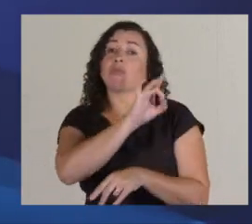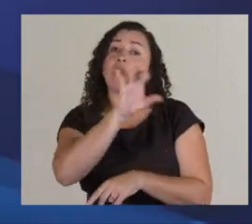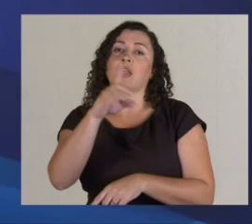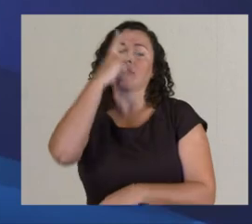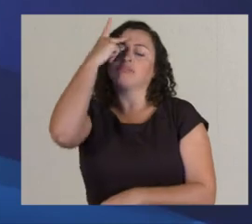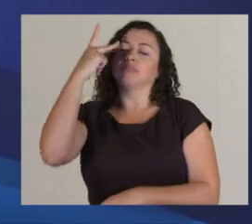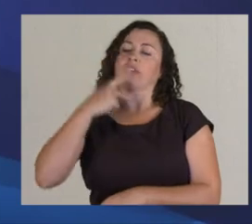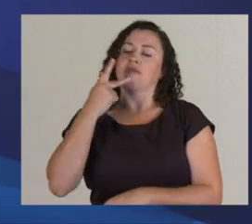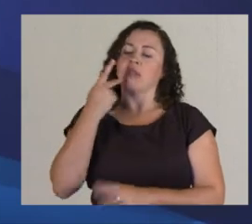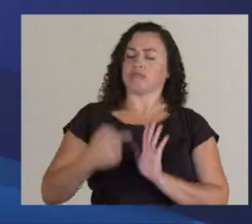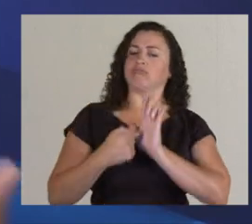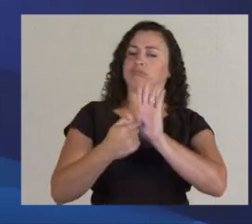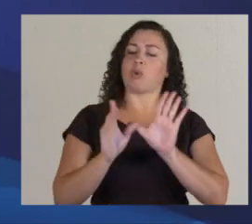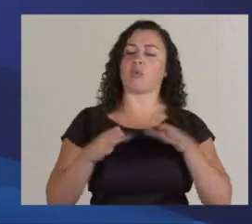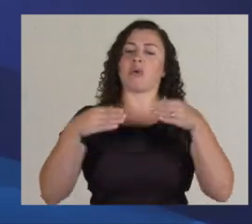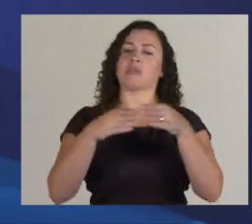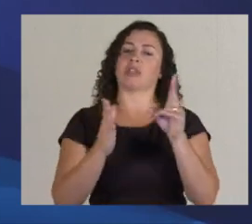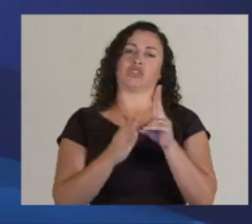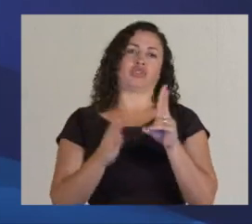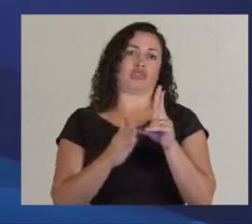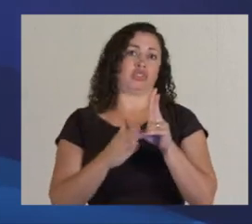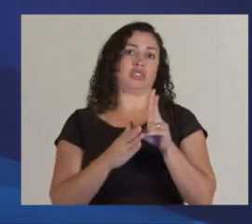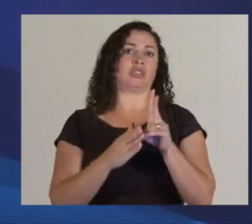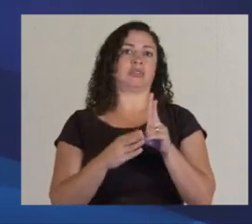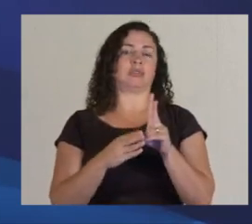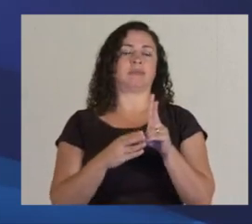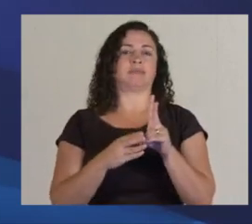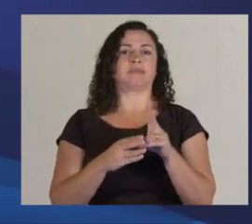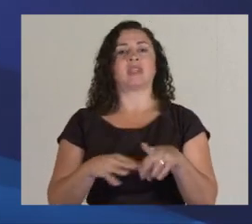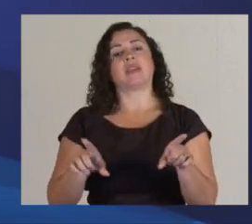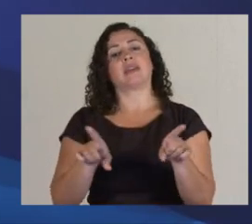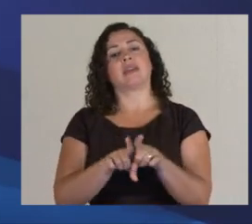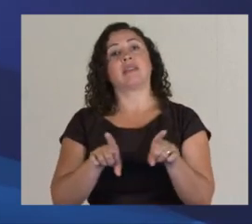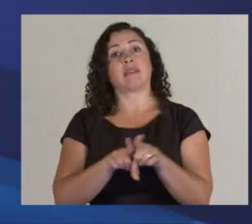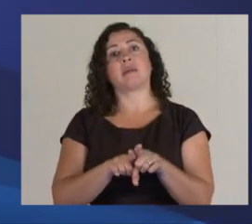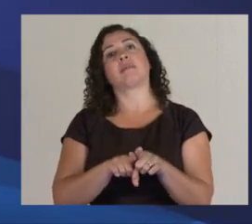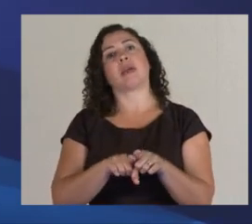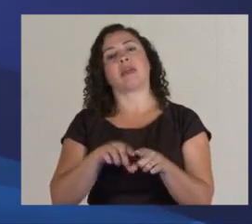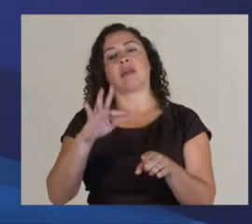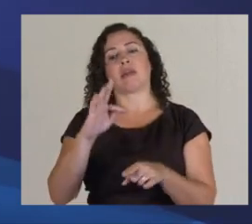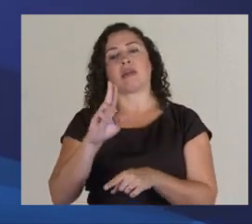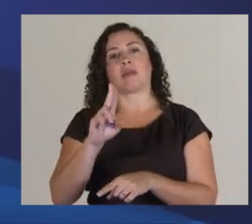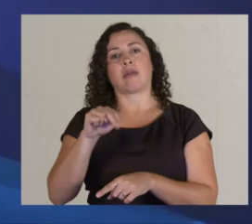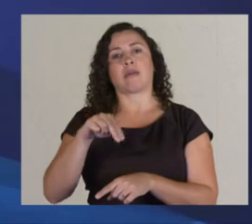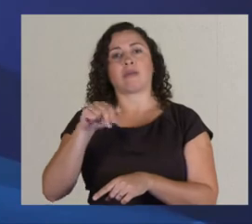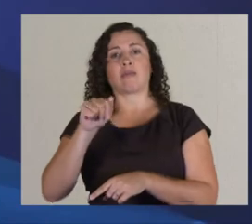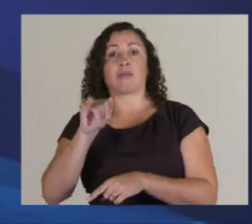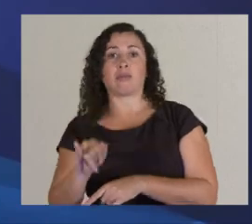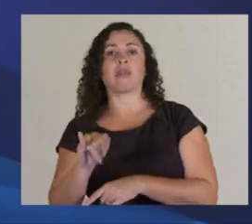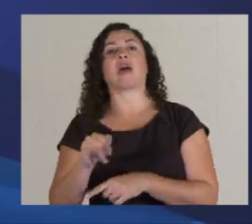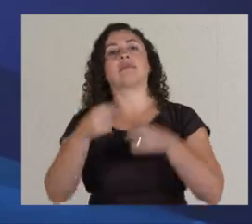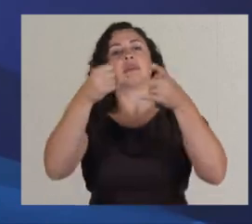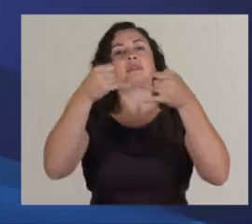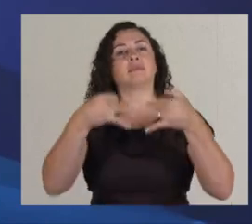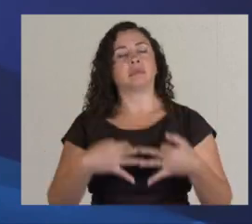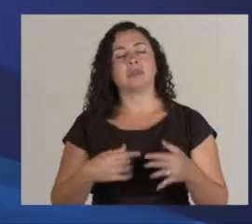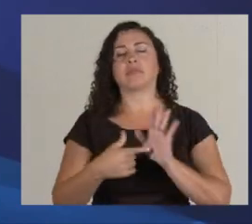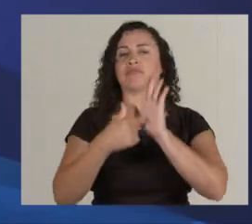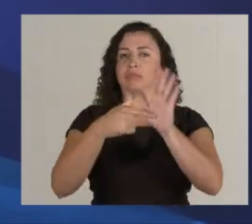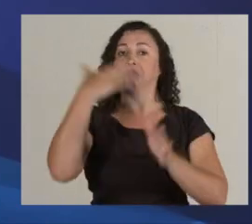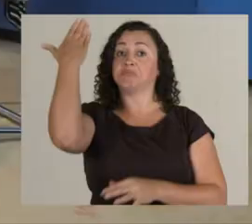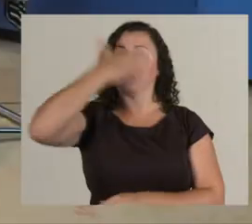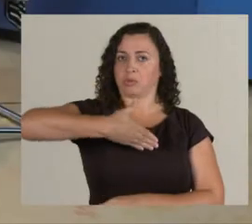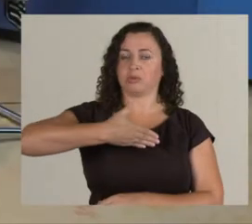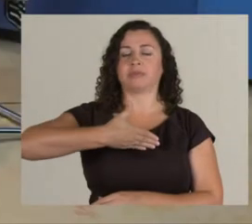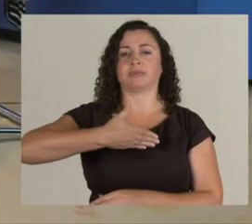sua própria comunidade, serão atestados por lideranças comunitárias e, inclusive, pela própria FUNAI, dando legitimidade ao